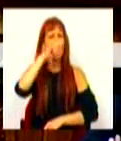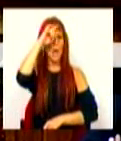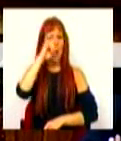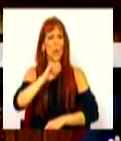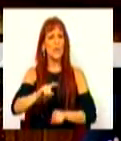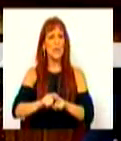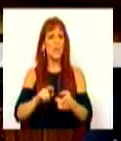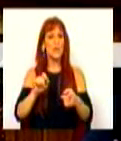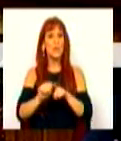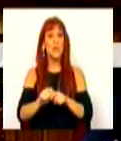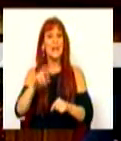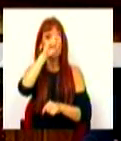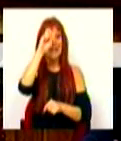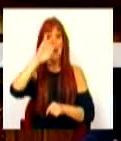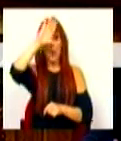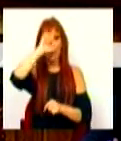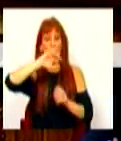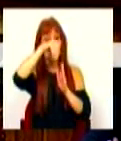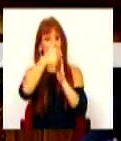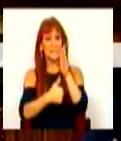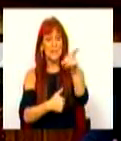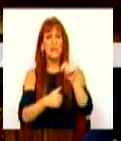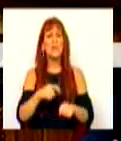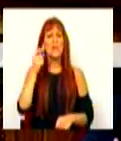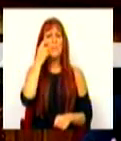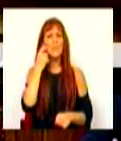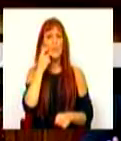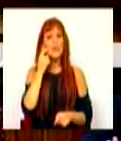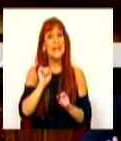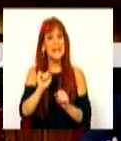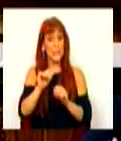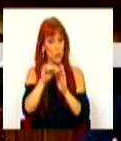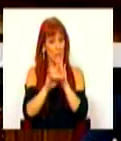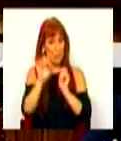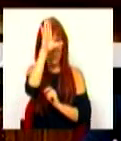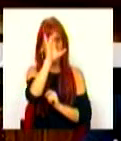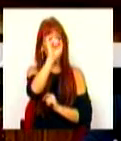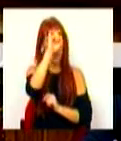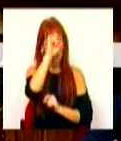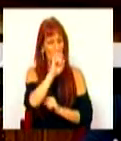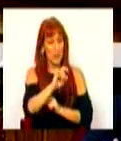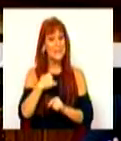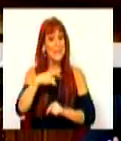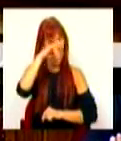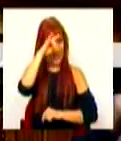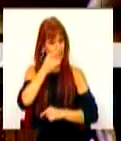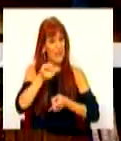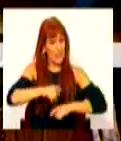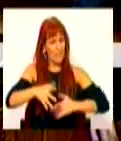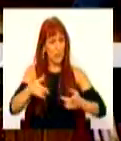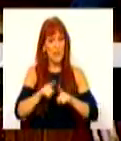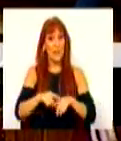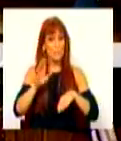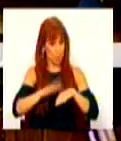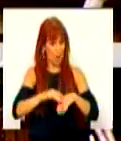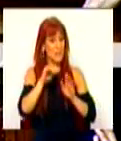do 13º Governo Constitucional de António Guterres e do seu programa de governo. E lembramos-nos também que foi na